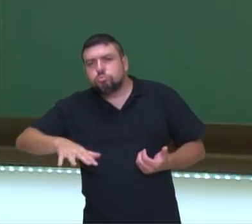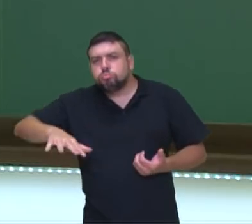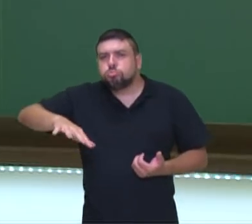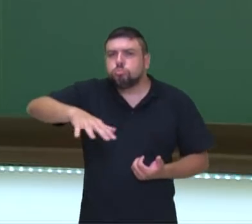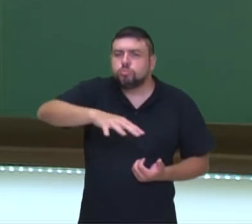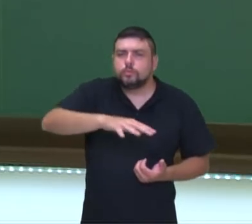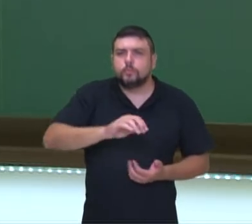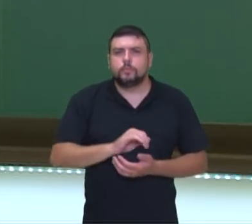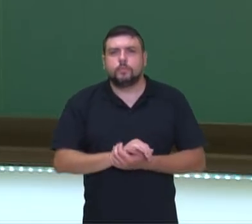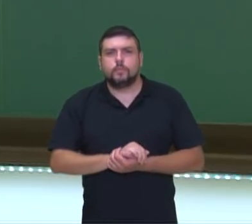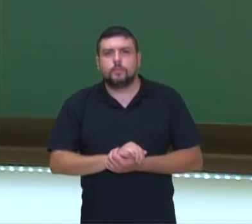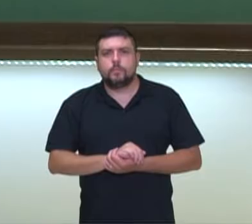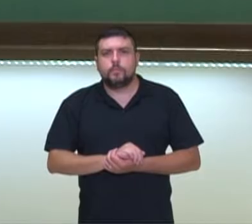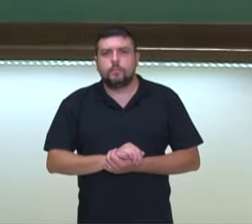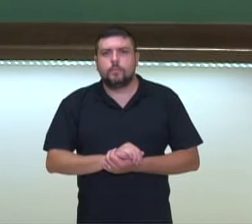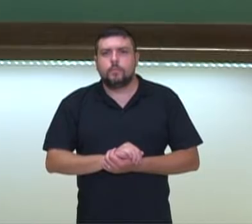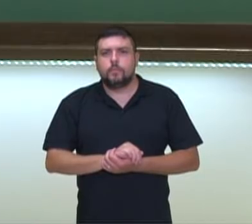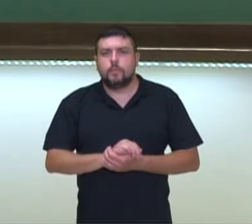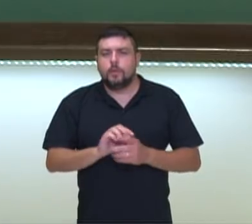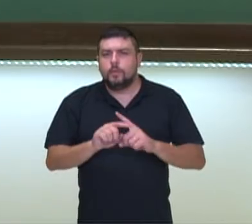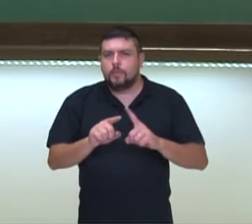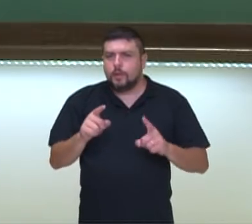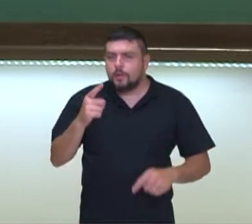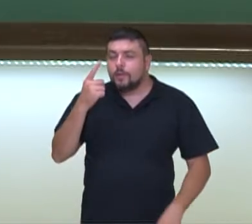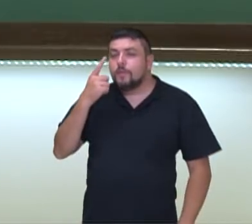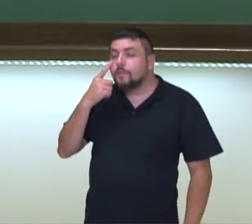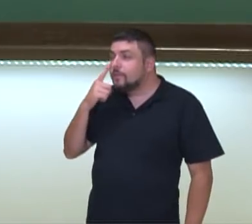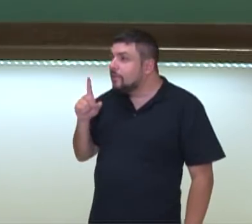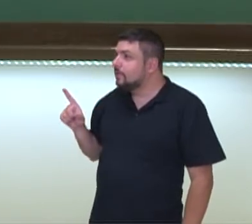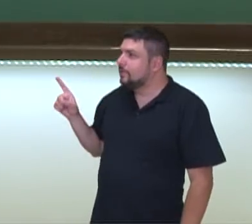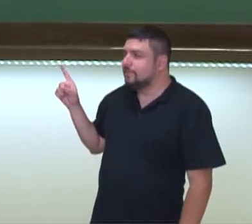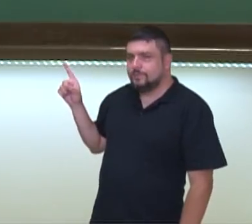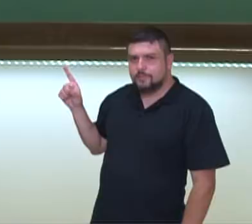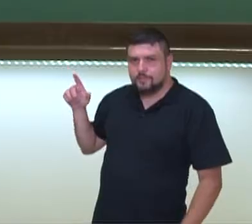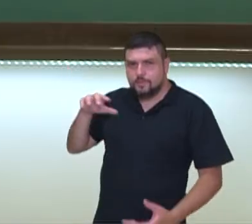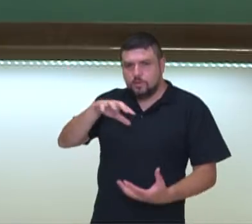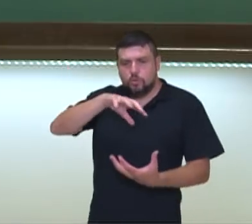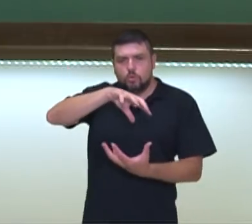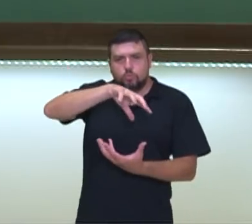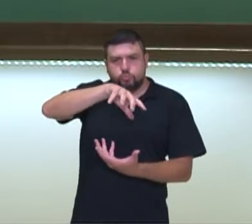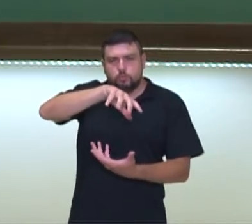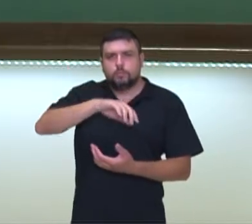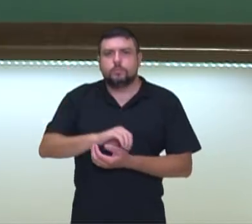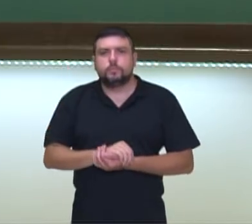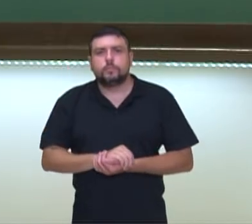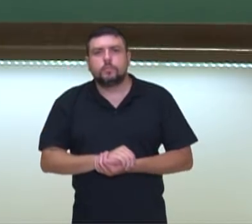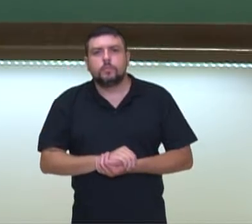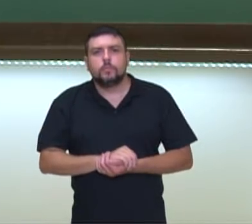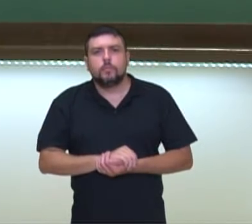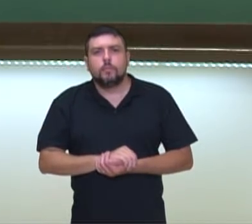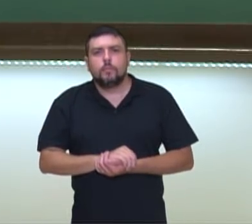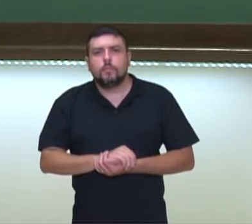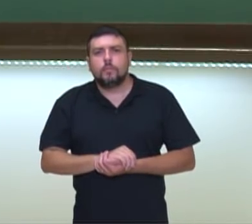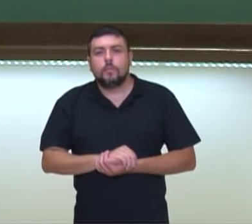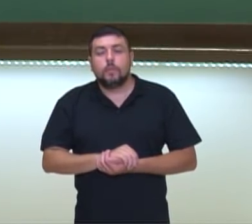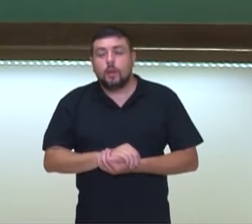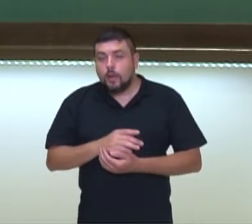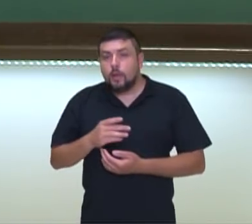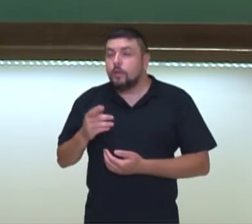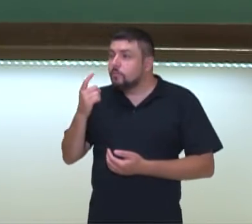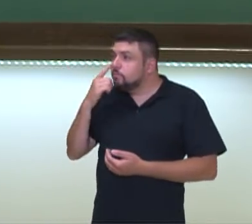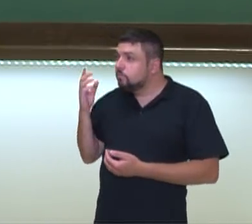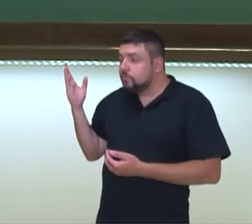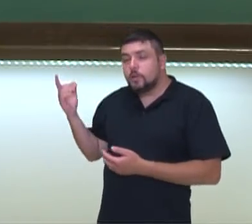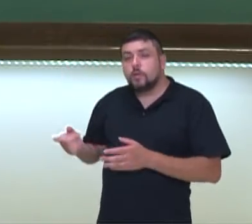oceânica. Mas vamos acompanhar aqui no globo comigo? Então, eu trouxe esse material para representar uma